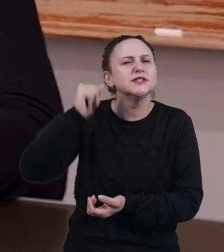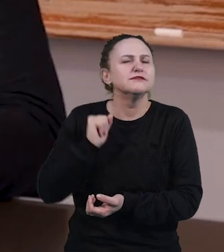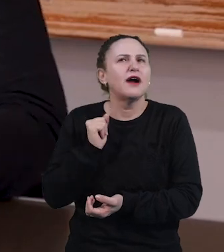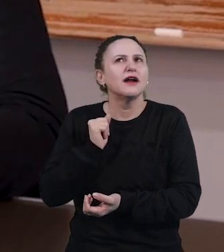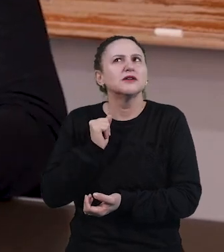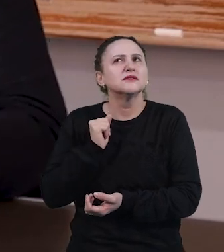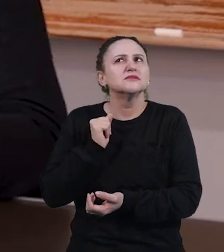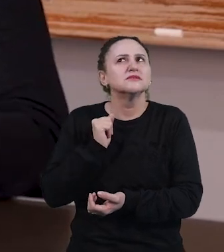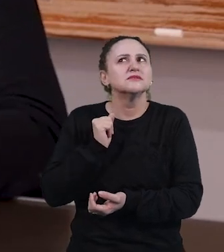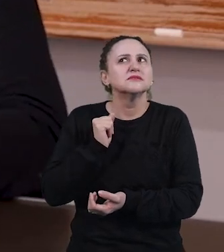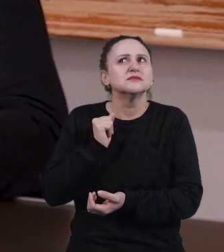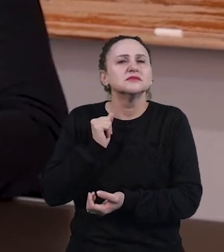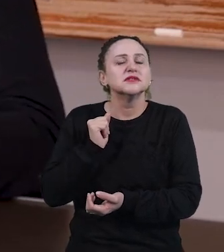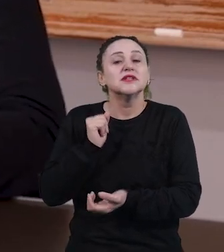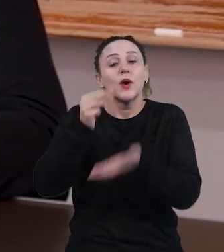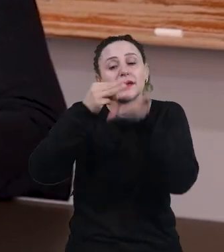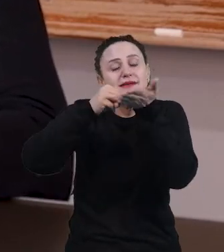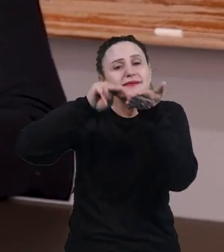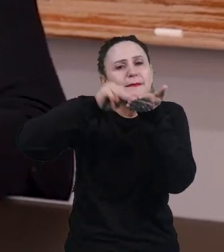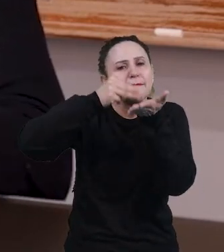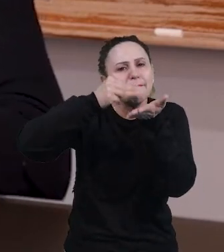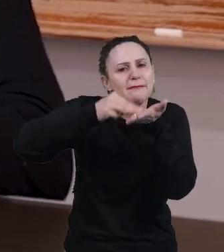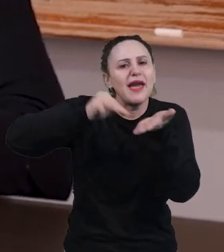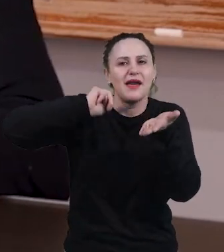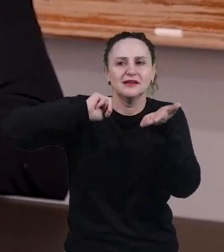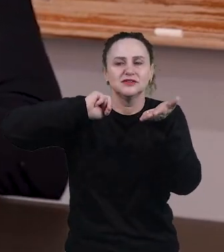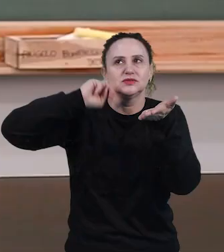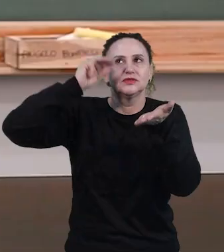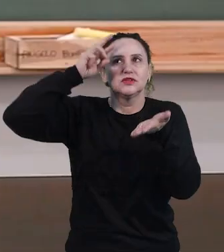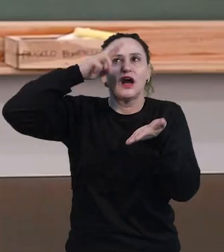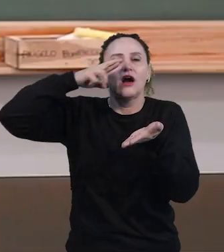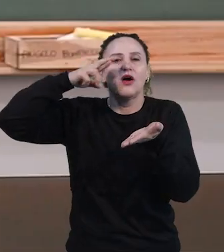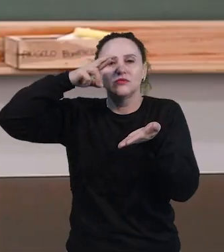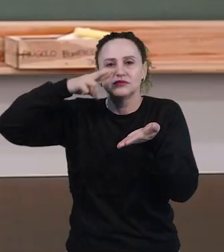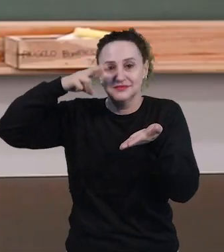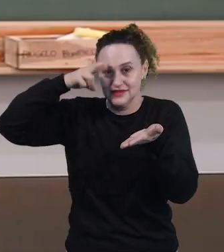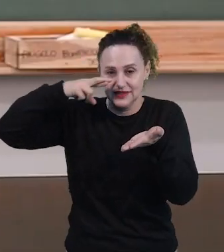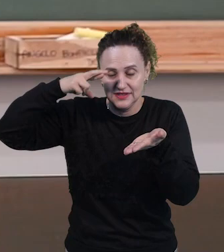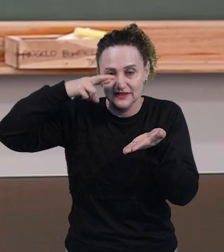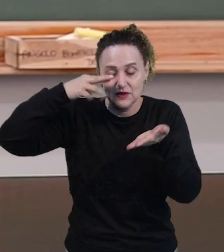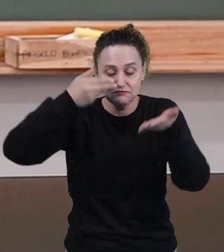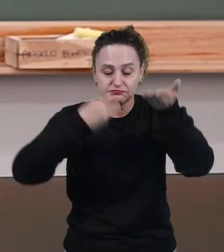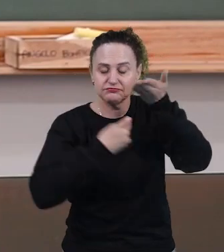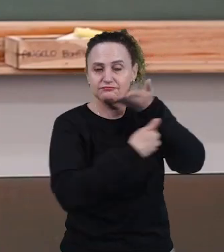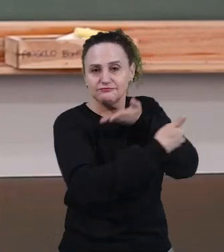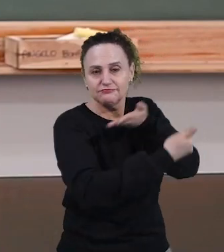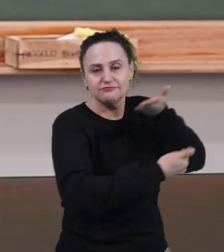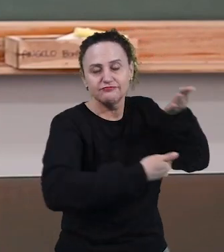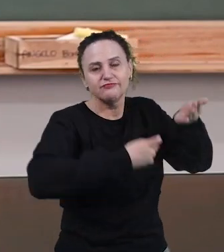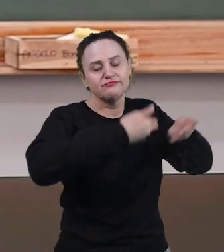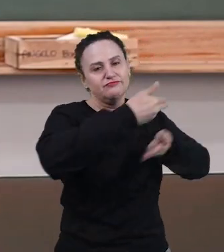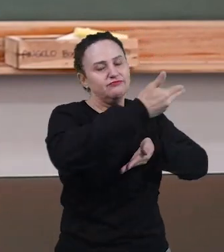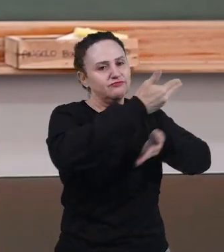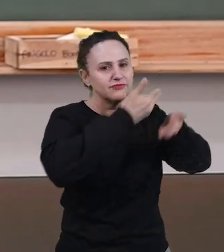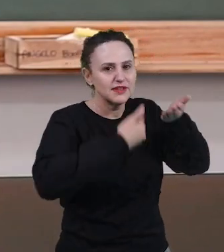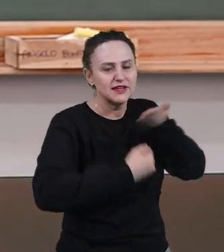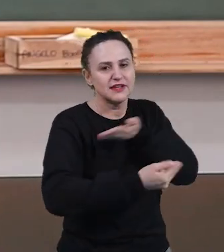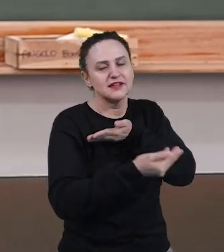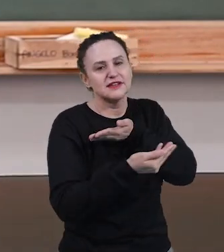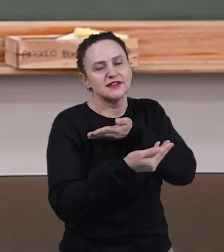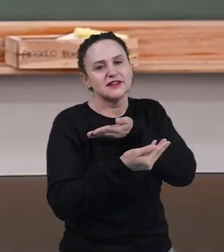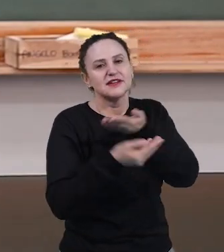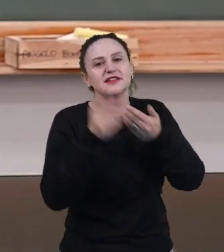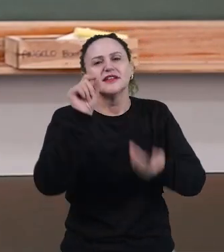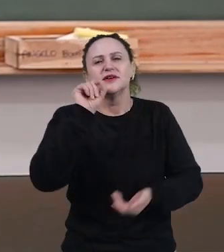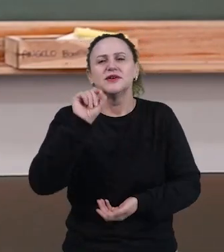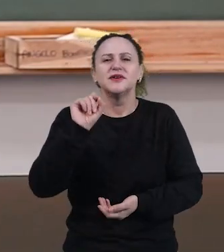um método, que é o método clínico, que é todo um método de observação e interação com as crianças também. Então, acho que o pardal albino aí